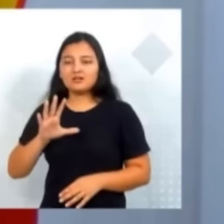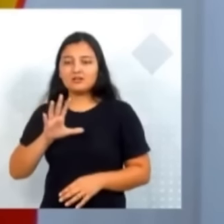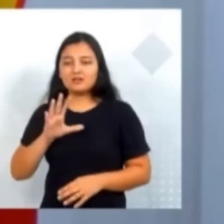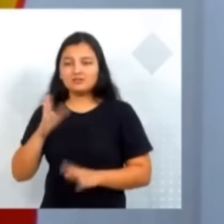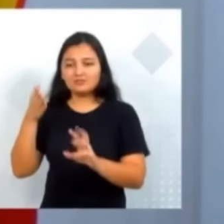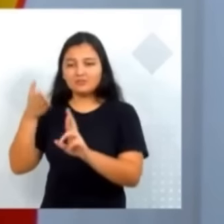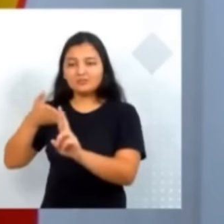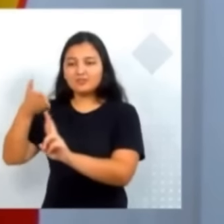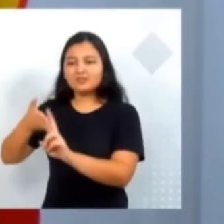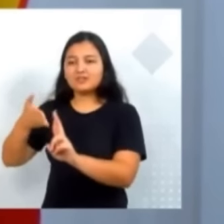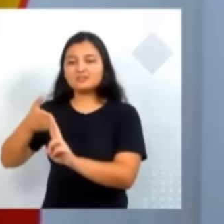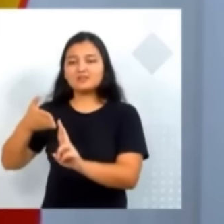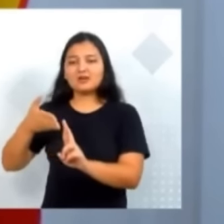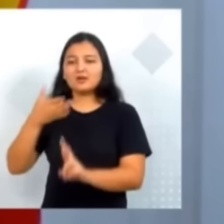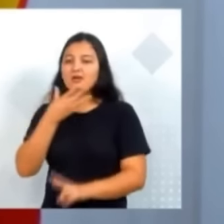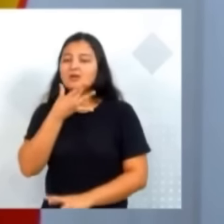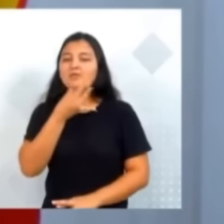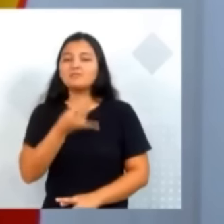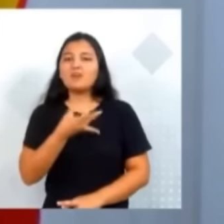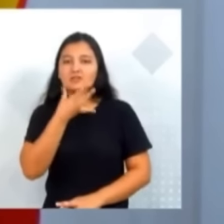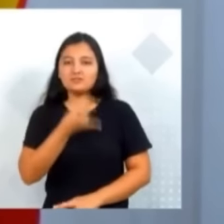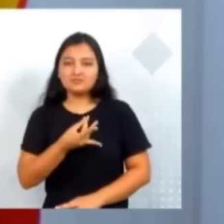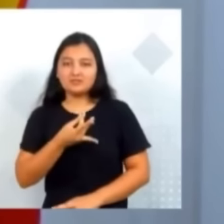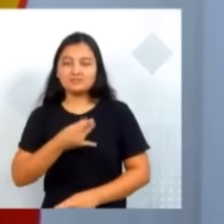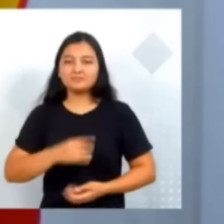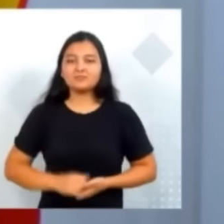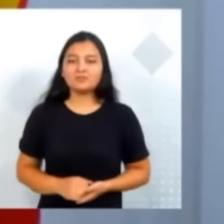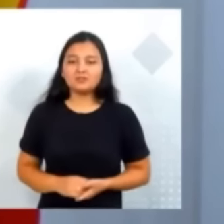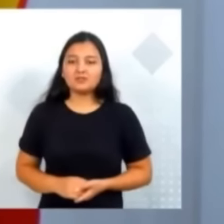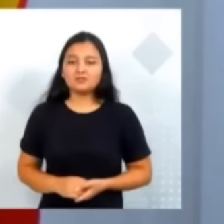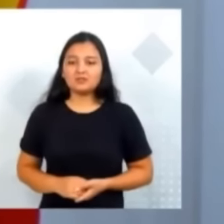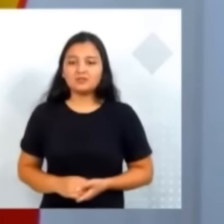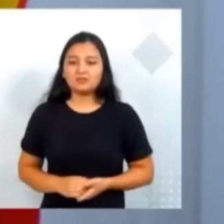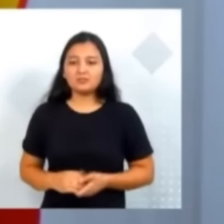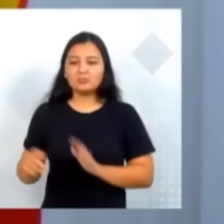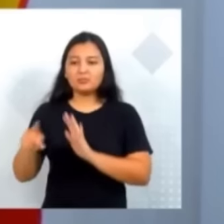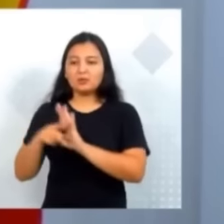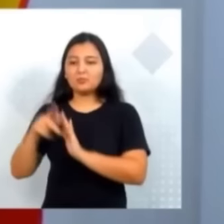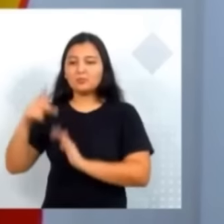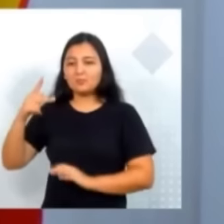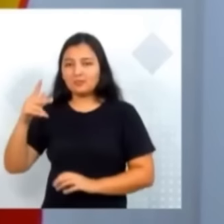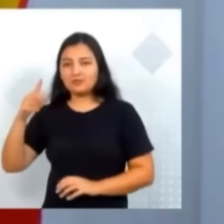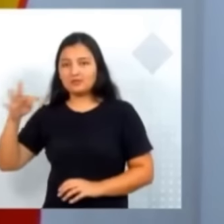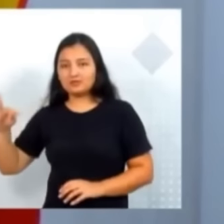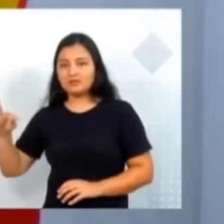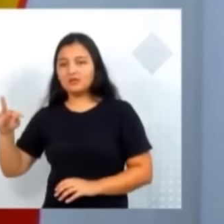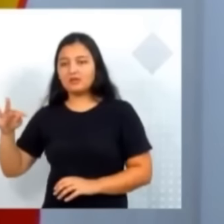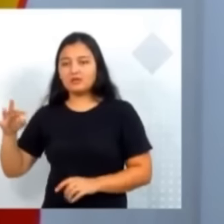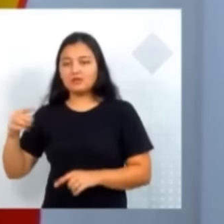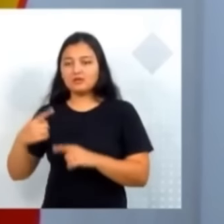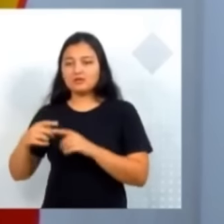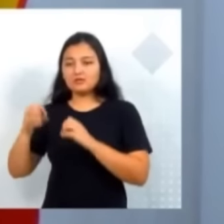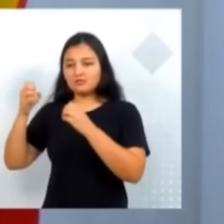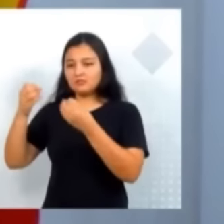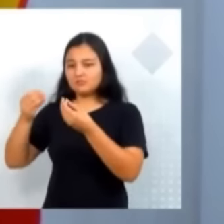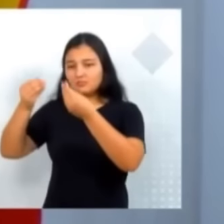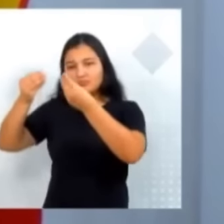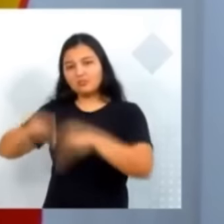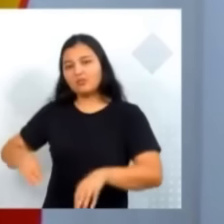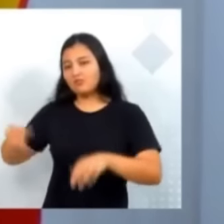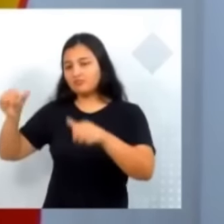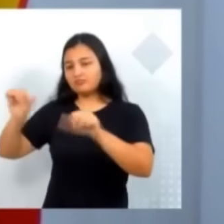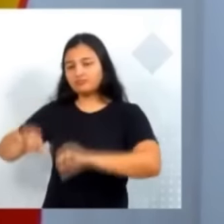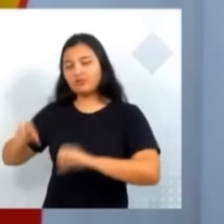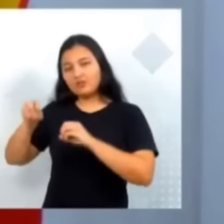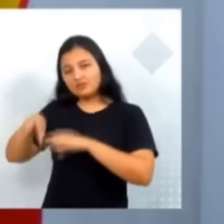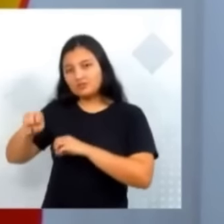muito jus o Brasil ter como patrono da educação um petista como Paulo Freire, já que a nossa educação é péssima. É muito conveniente.